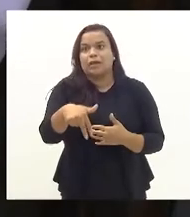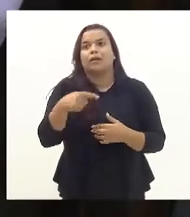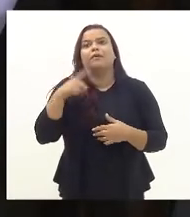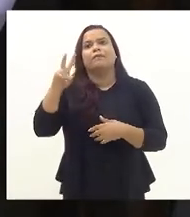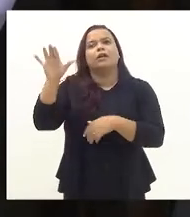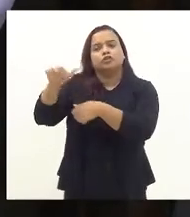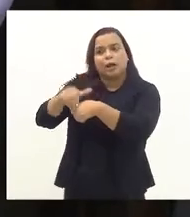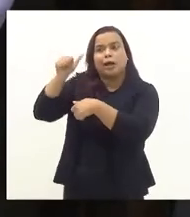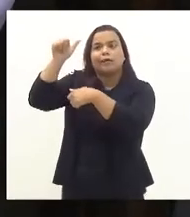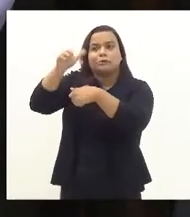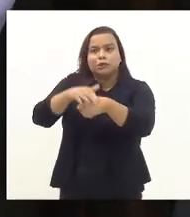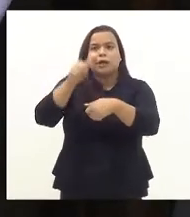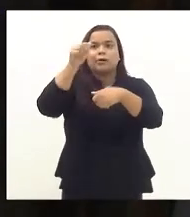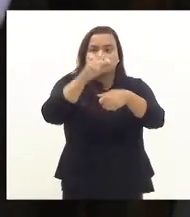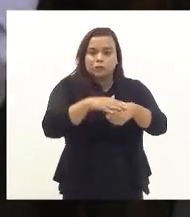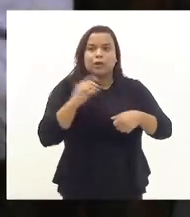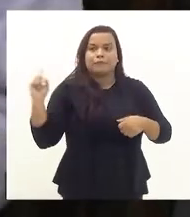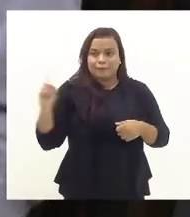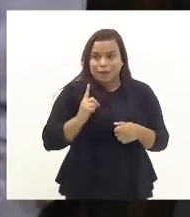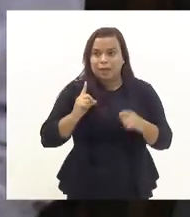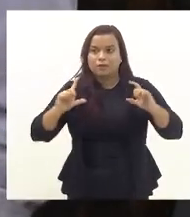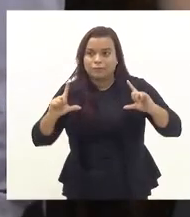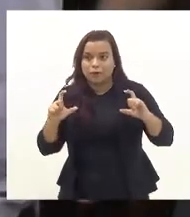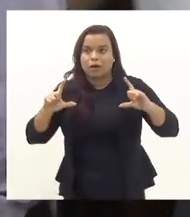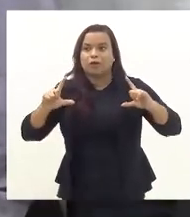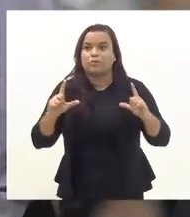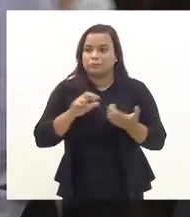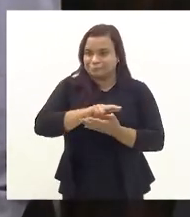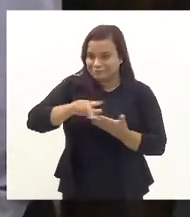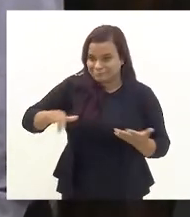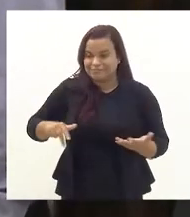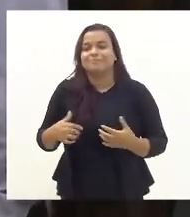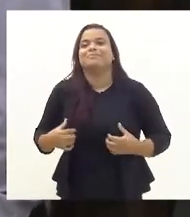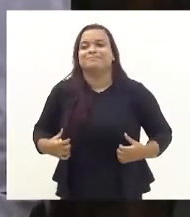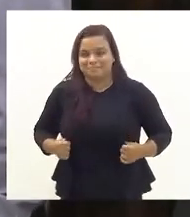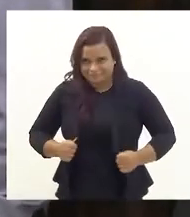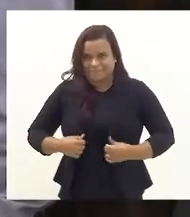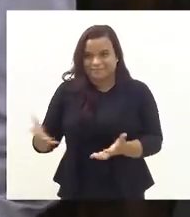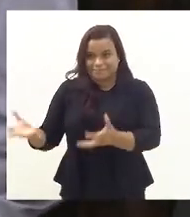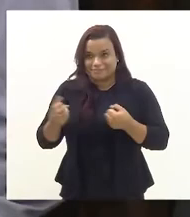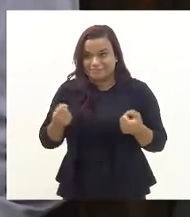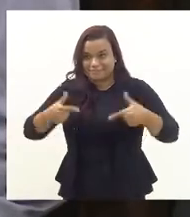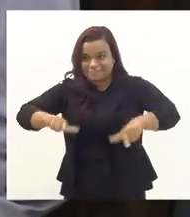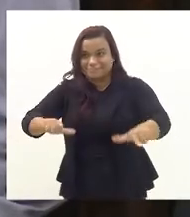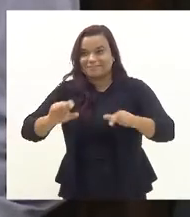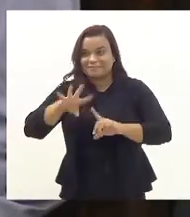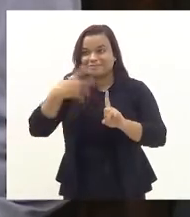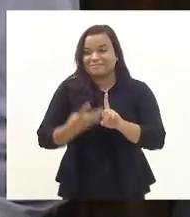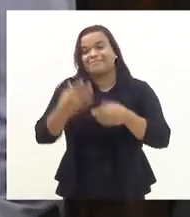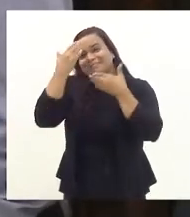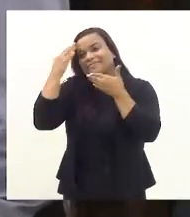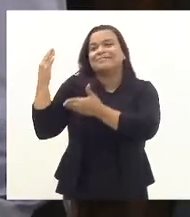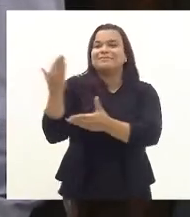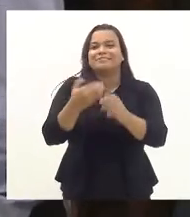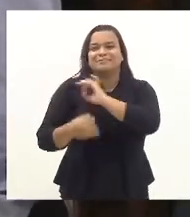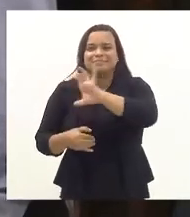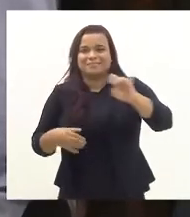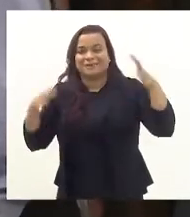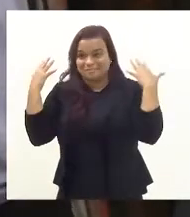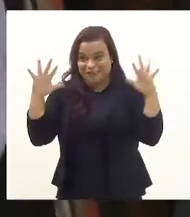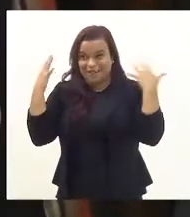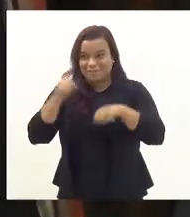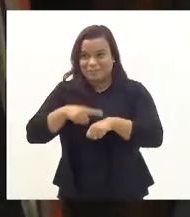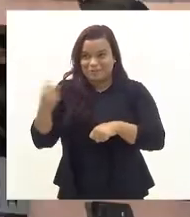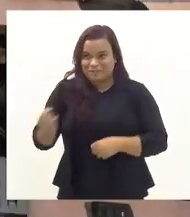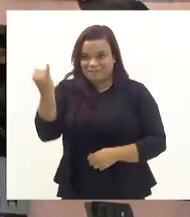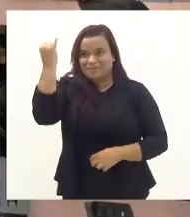gente for sendo mencionado, vocês vêm aqui para o centro para a gente bater uma foto e receber a homenagem. Muito obrigada, parabéns por esse